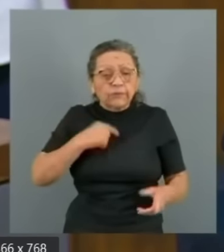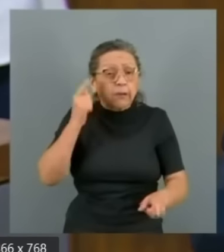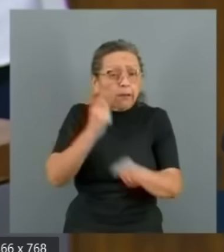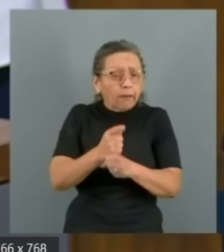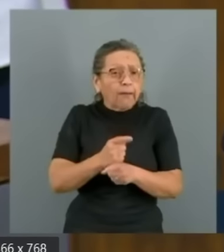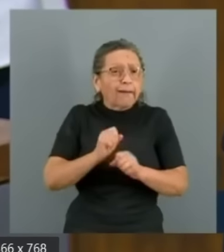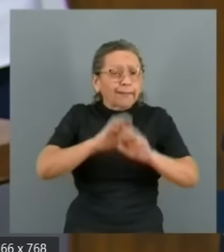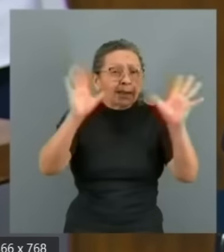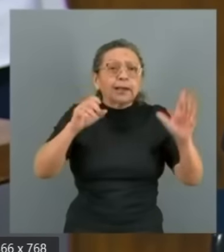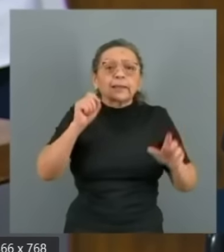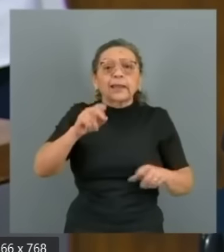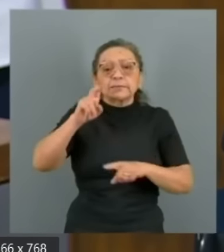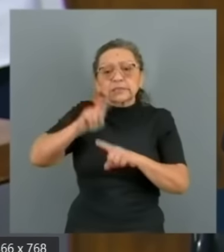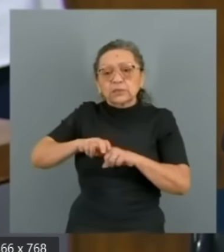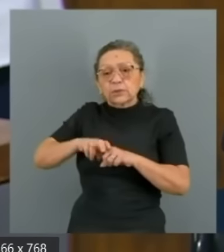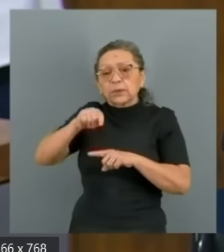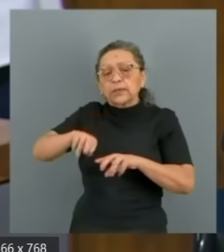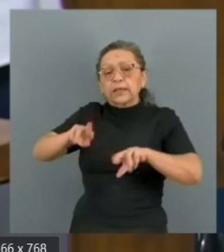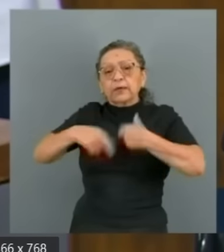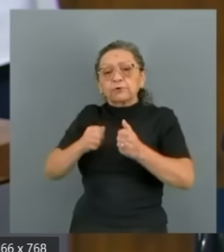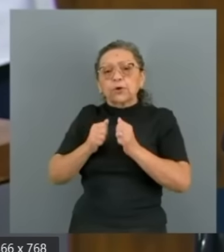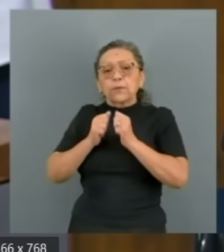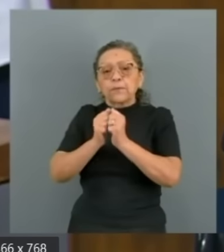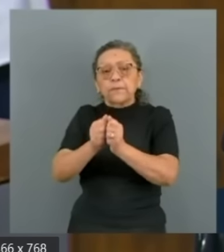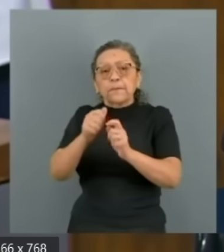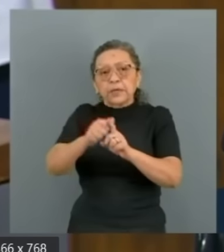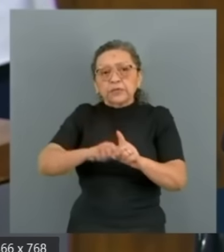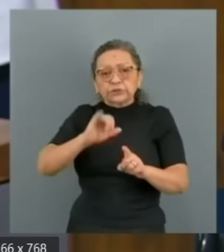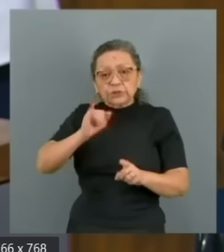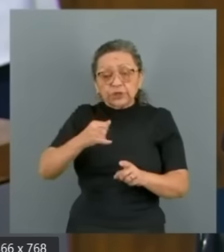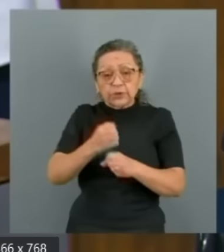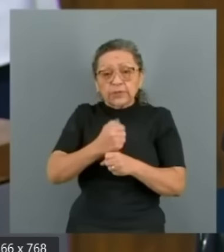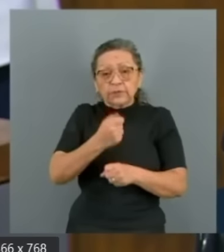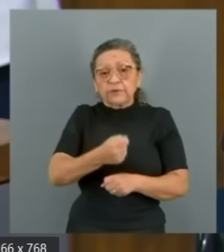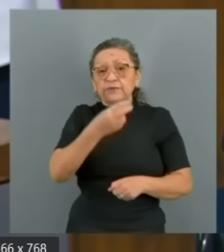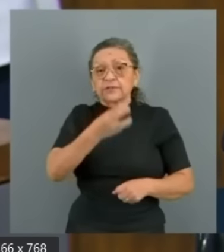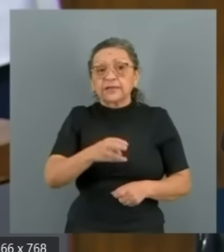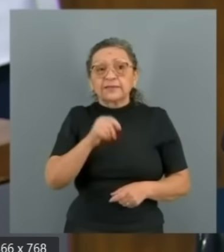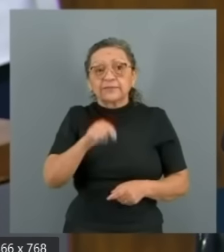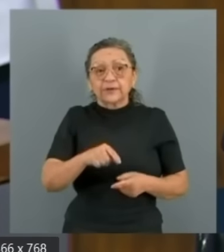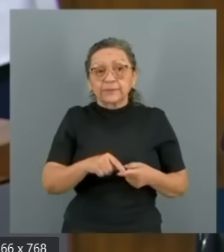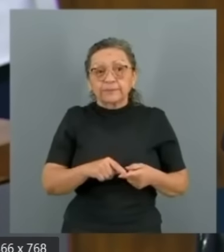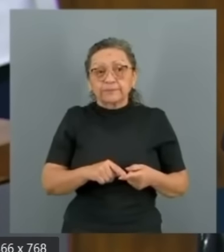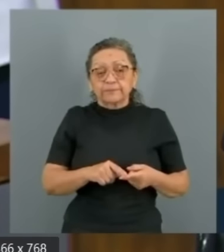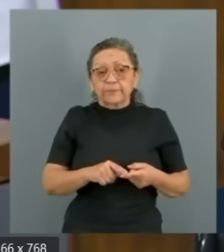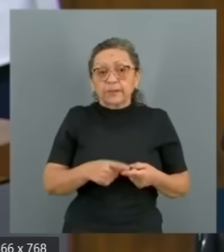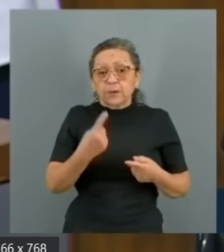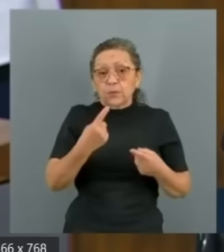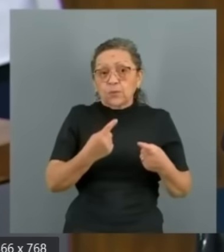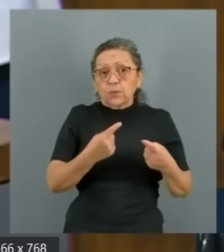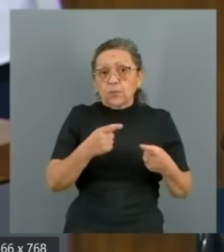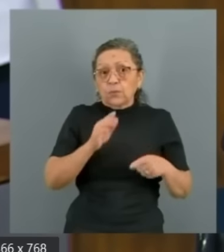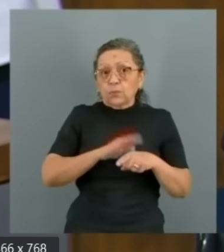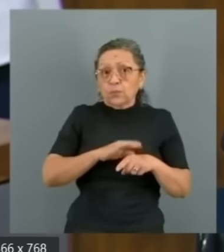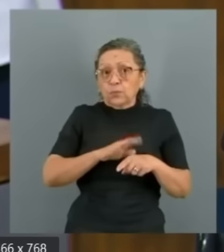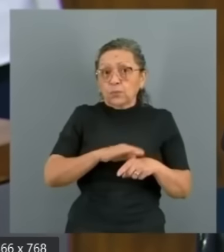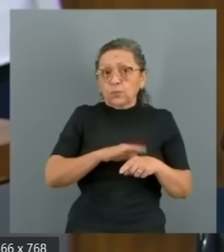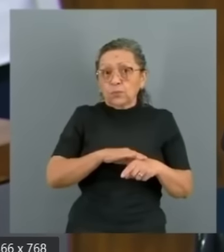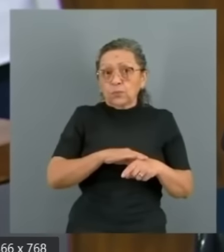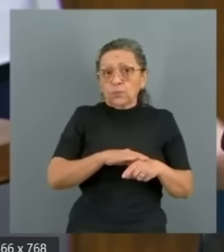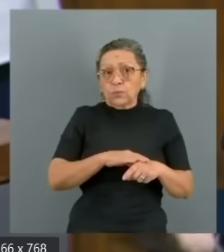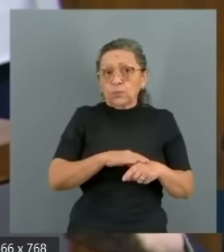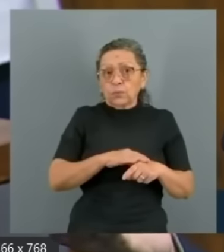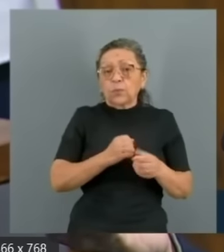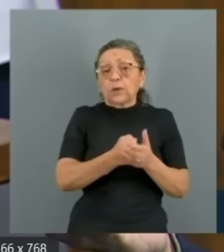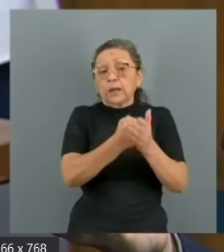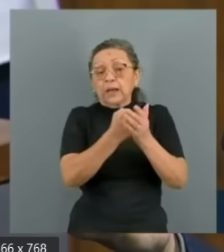sentou na reunião em janeiro de 2023 foi um auxiliar do senhor Queiroz, do atual